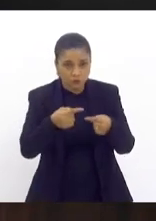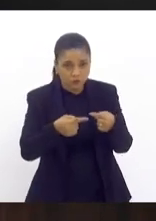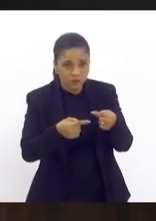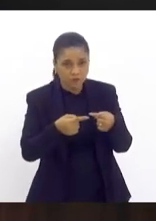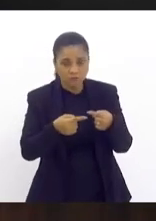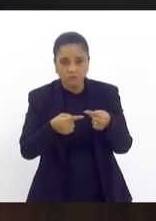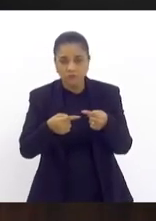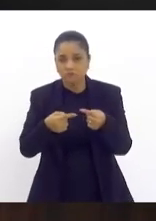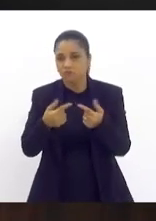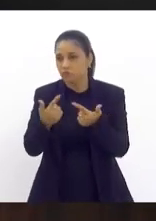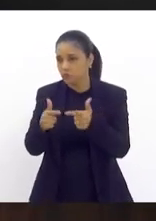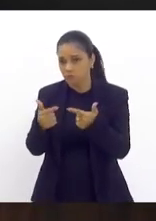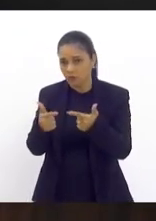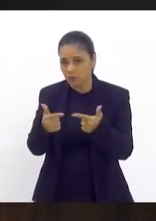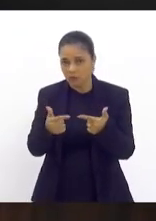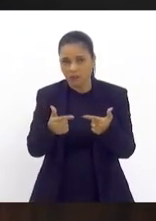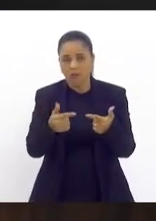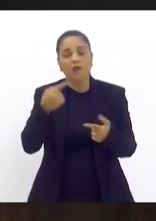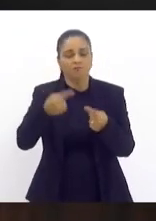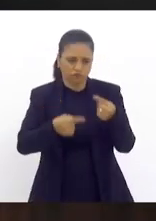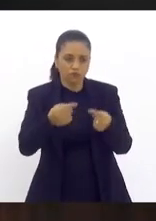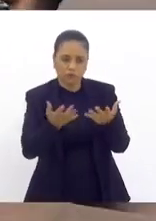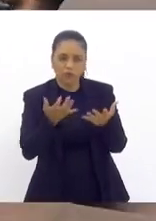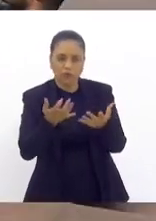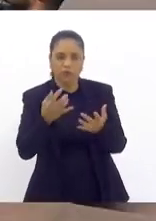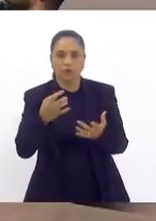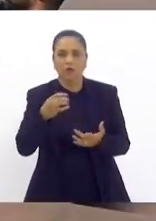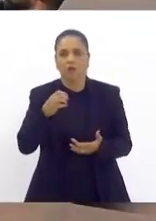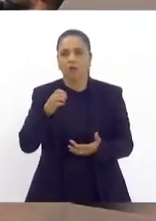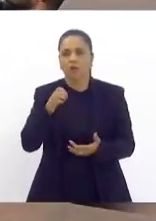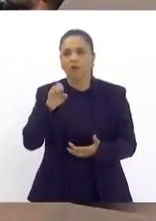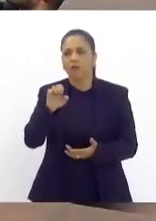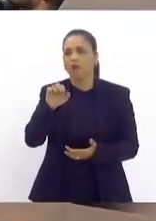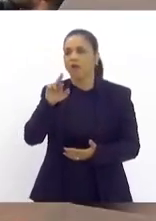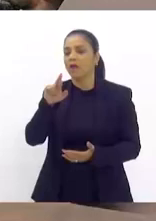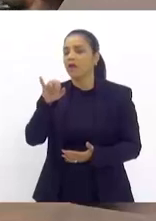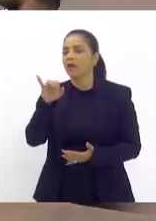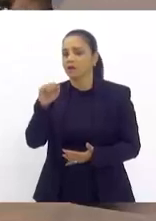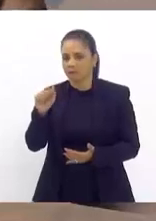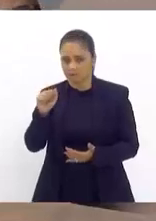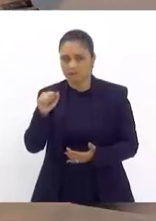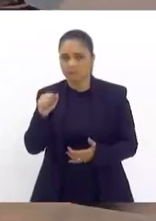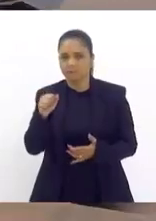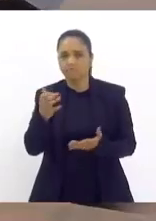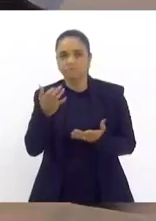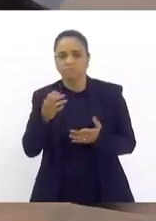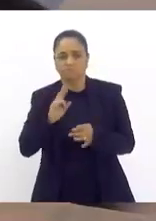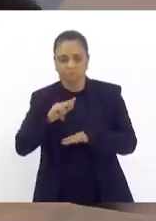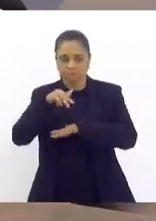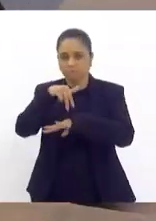discussão, para discutir, deputada Élica. Eu posso discutir na tribuna? Deve, deputada, por favor.